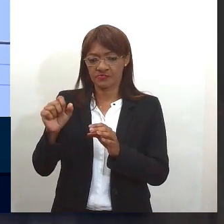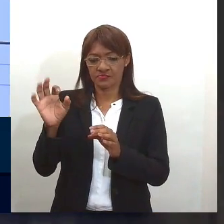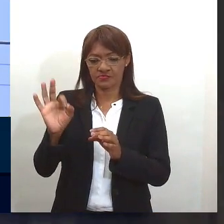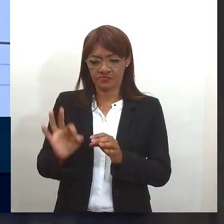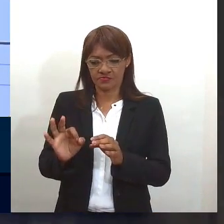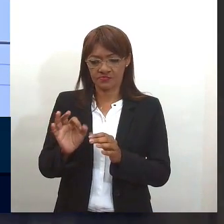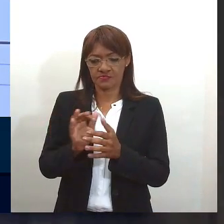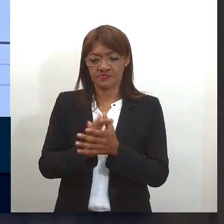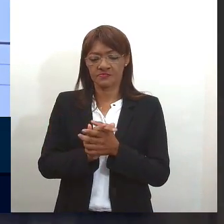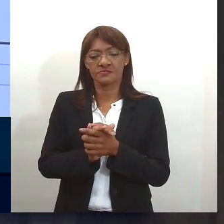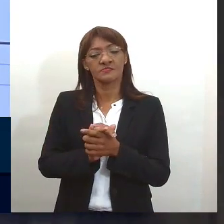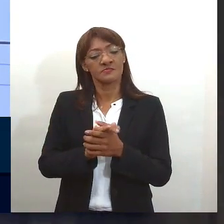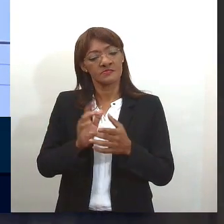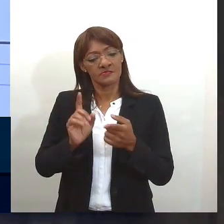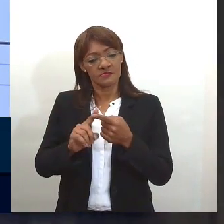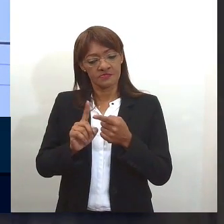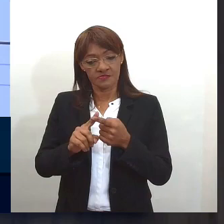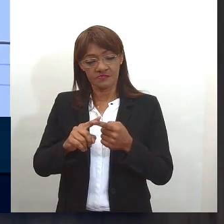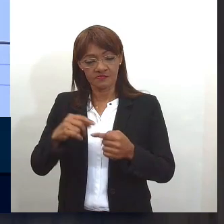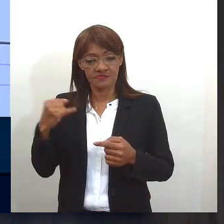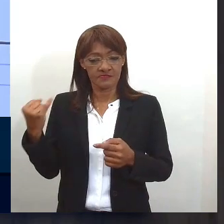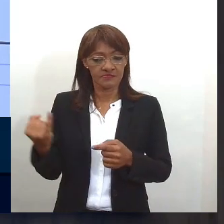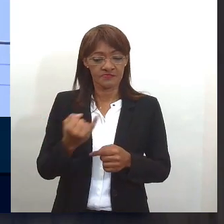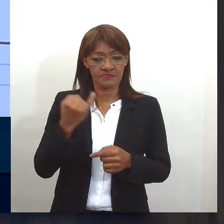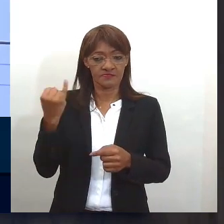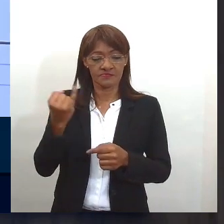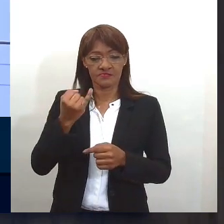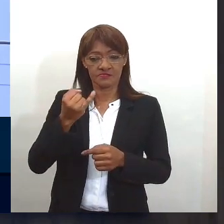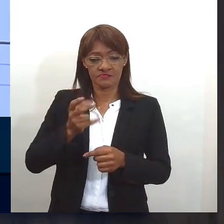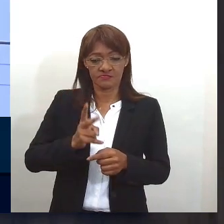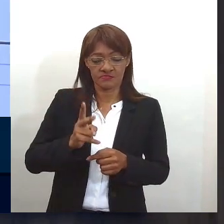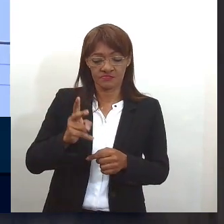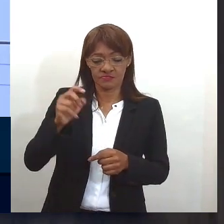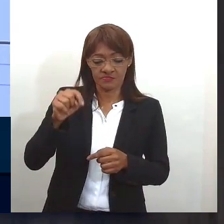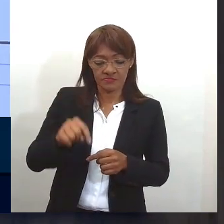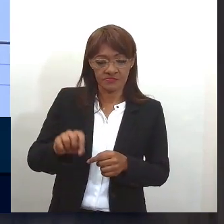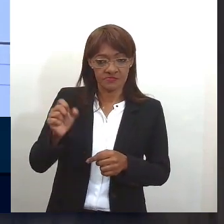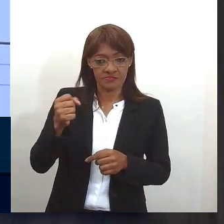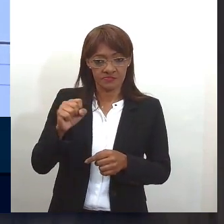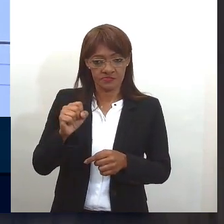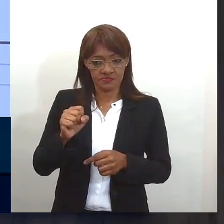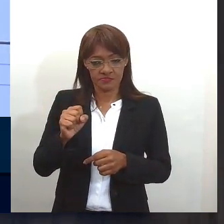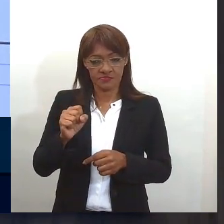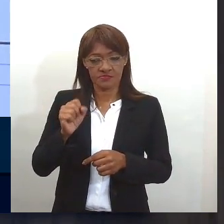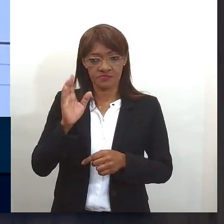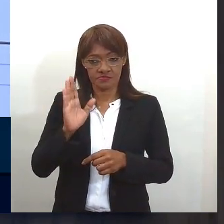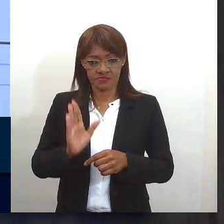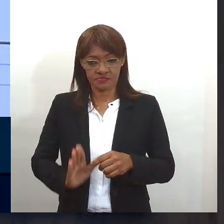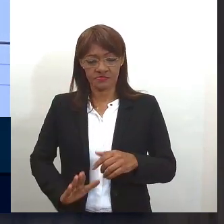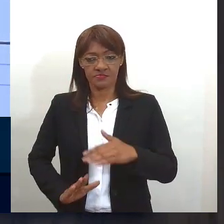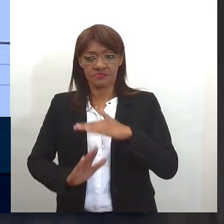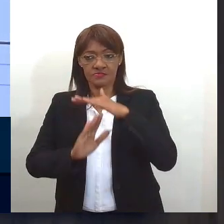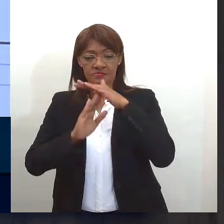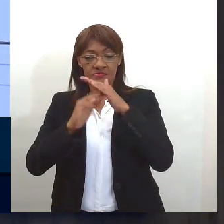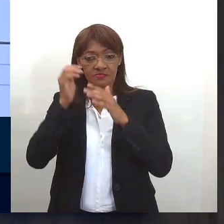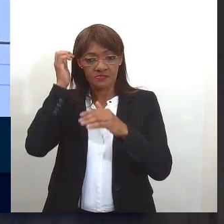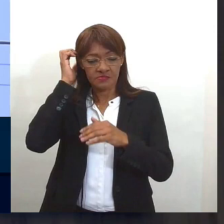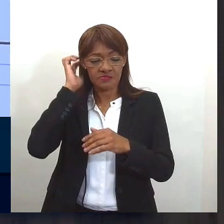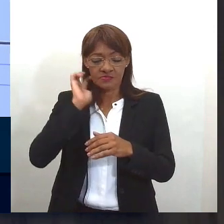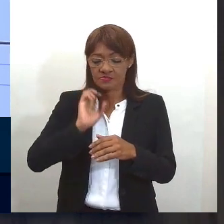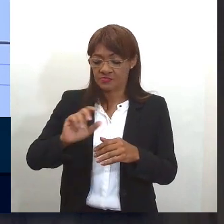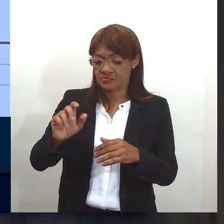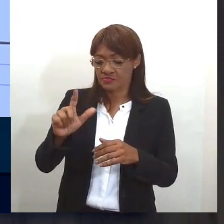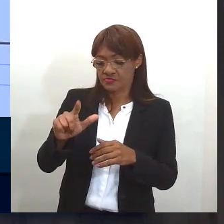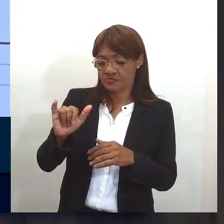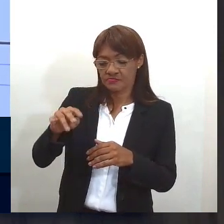para manter Sergipe dentro dos limites da Lei de Responsabilidade Fiscal, porque os limites são comparados com a receita corrente líquida.